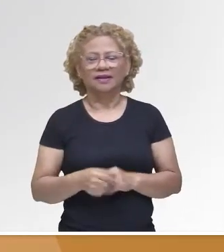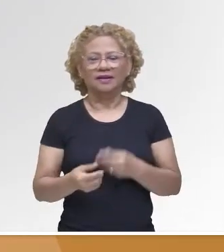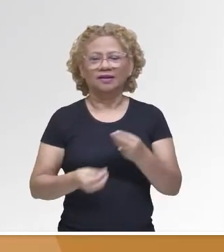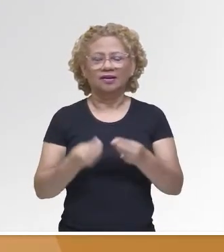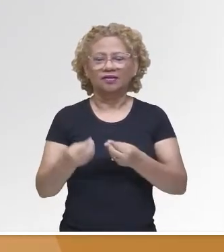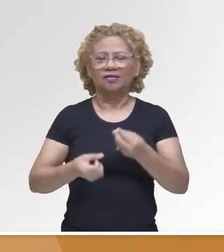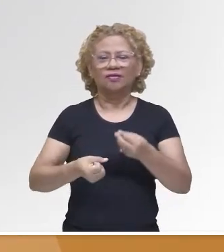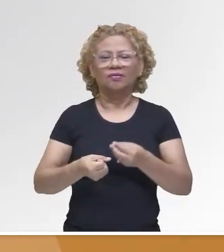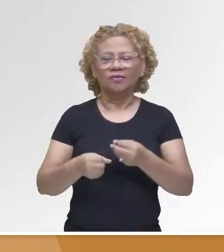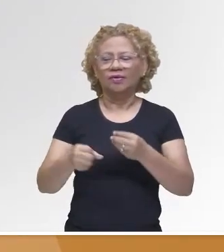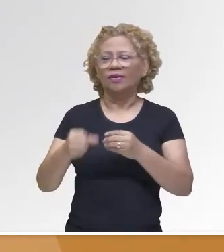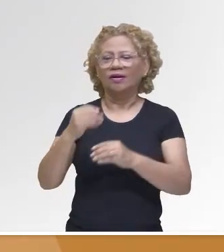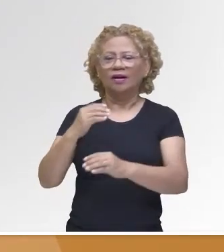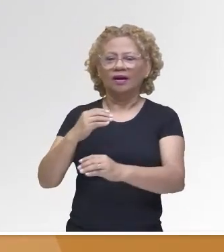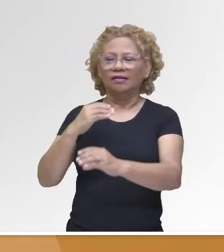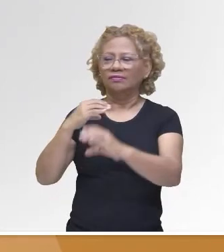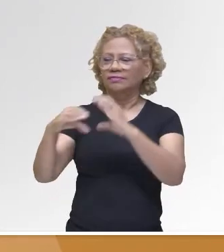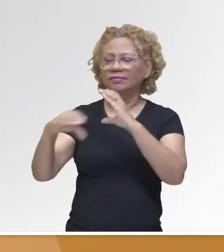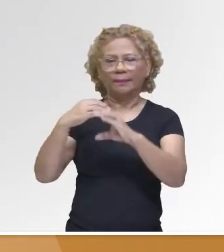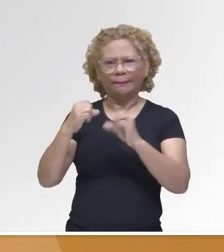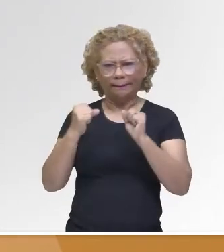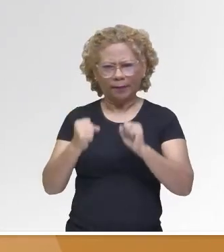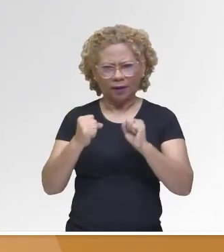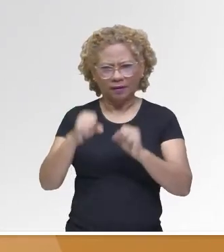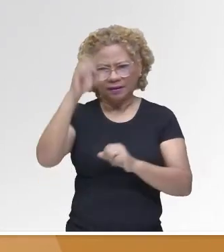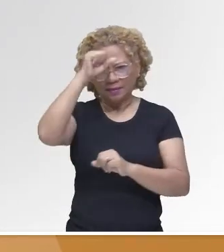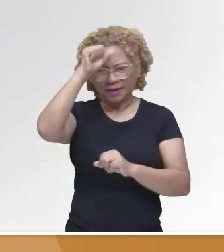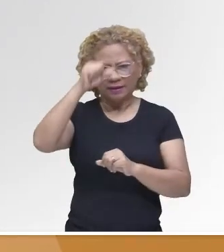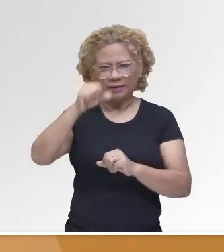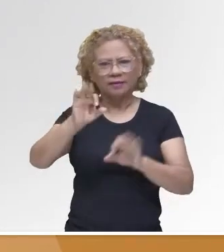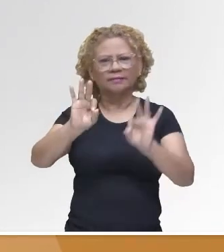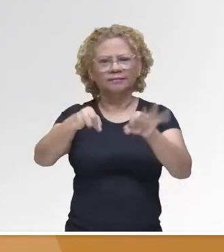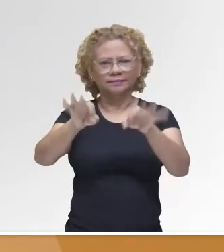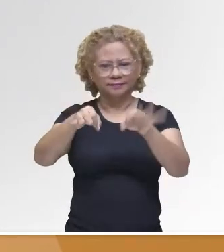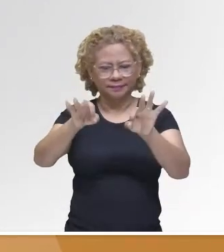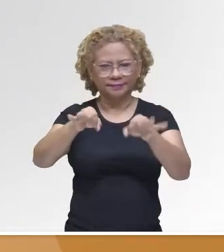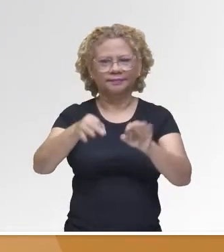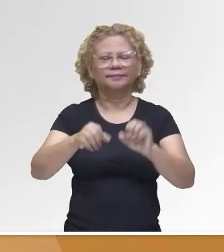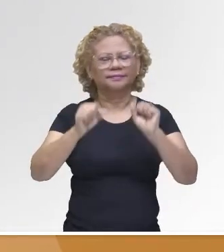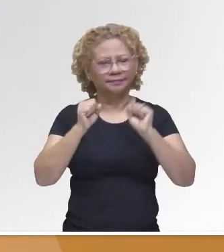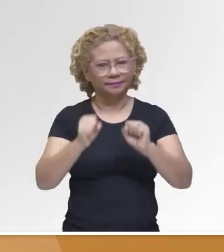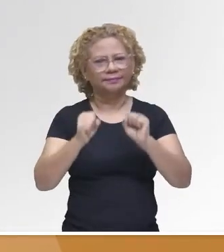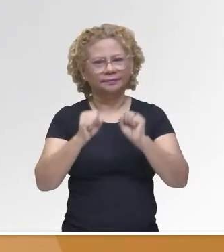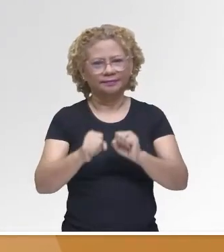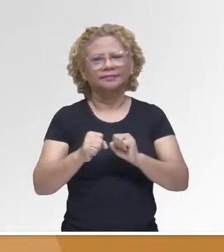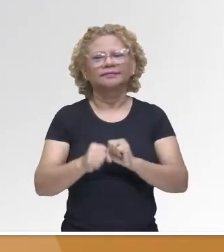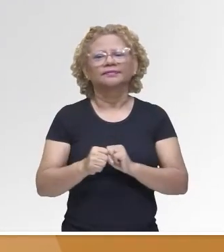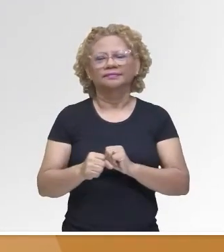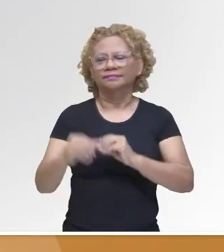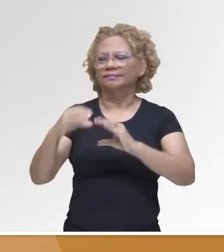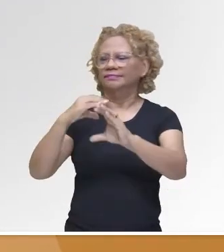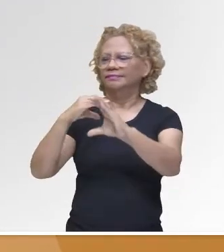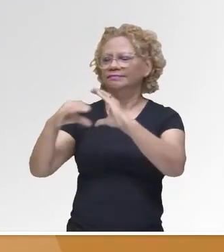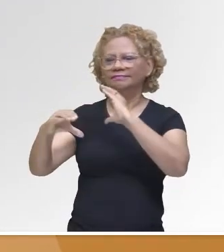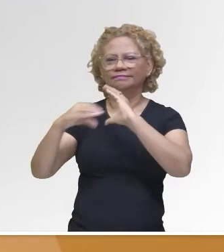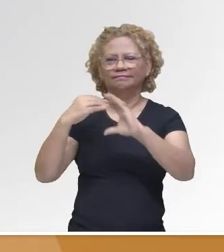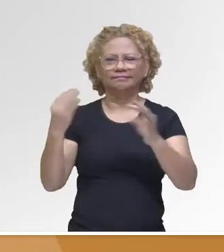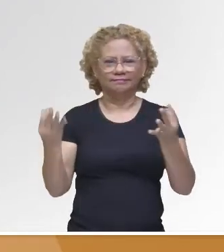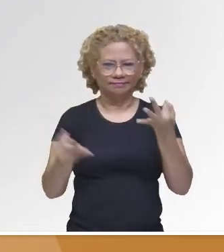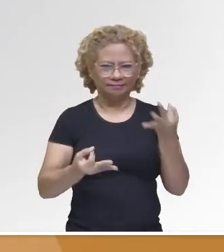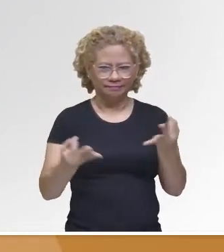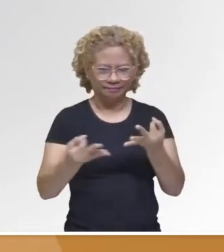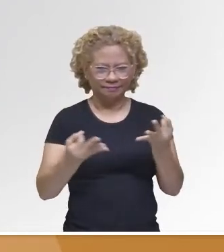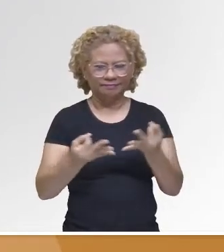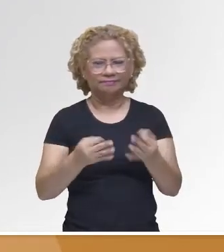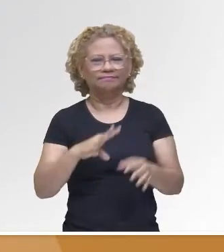falar. Podemos aprender? Com certeza podemos aprender. Né? A falar outra língua.